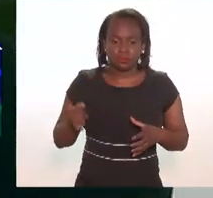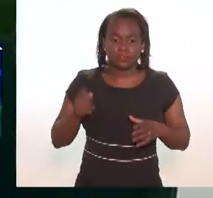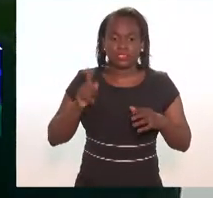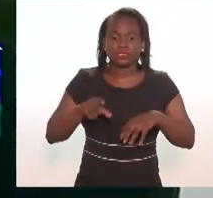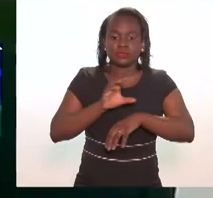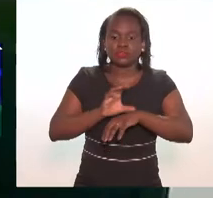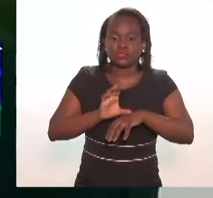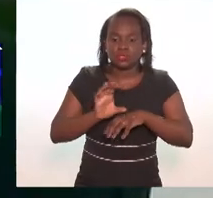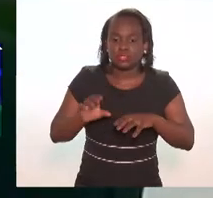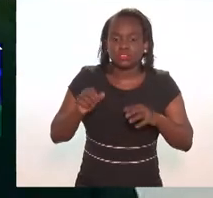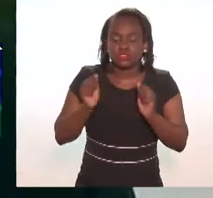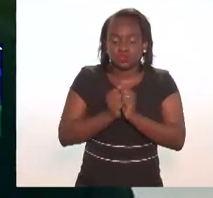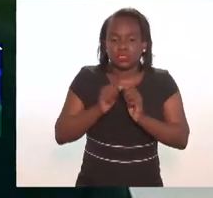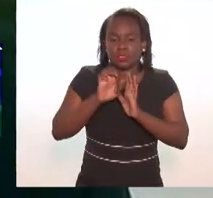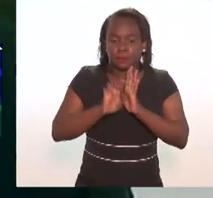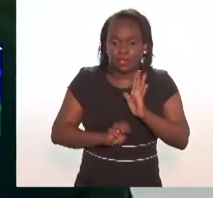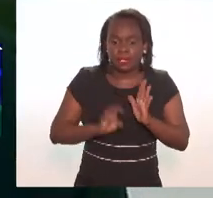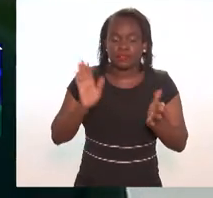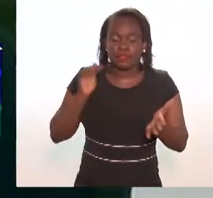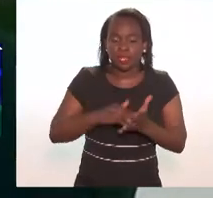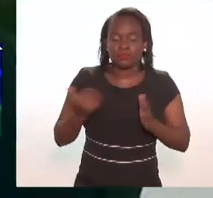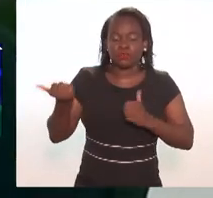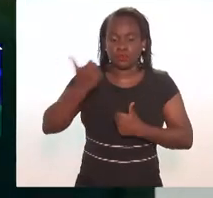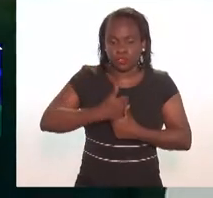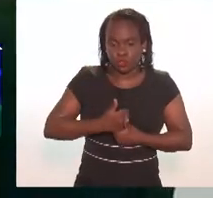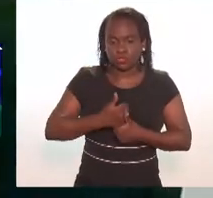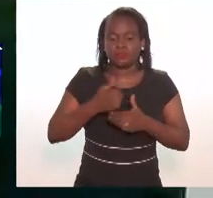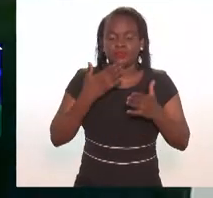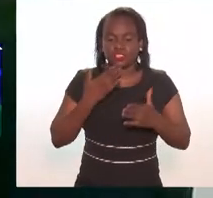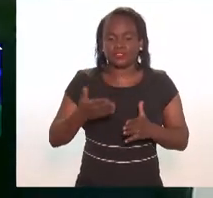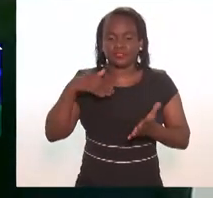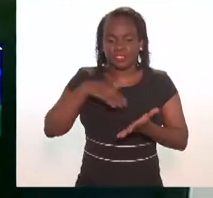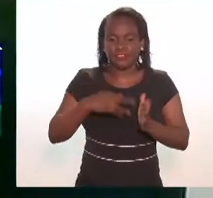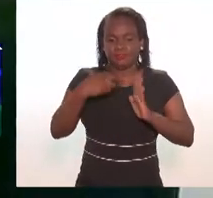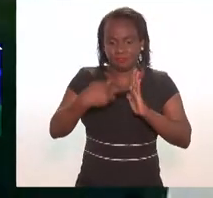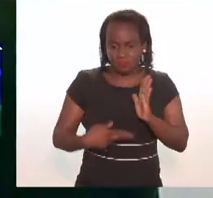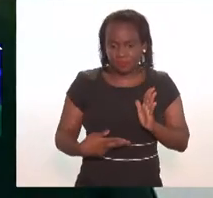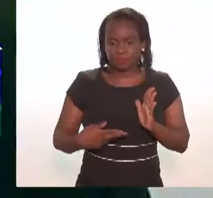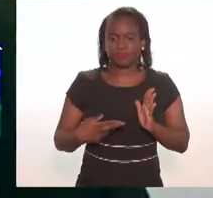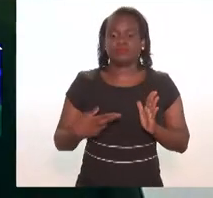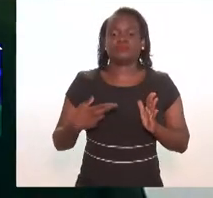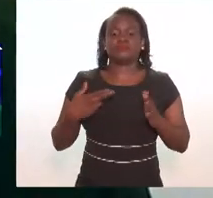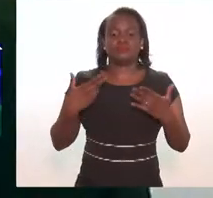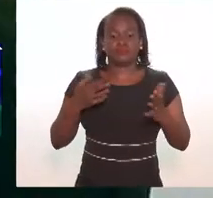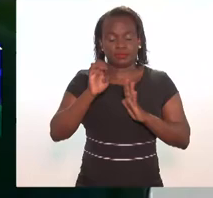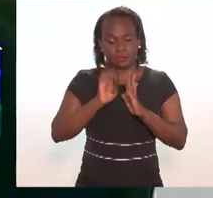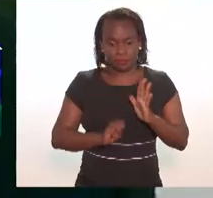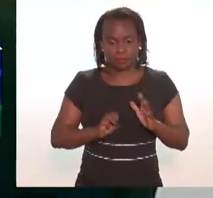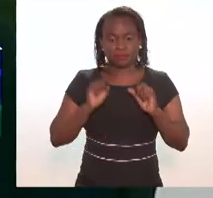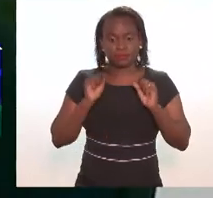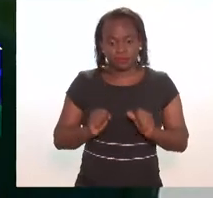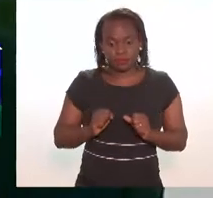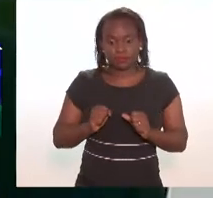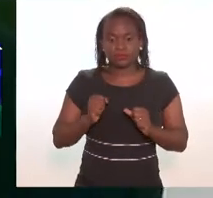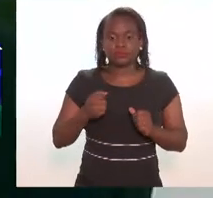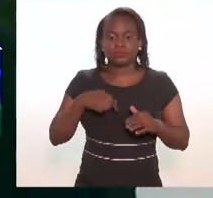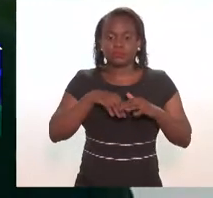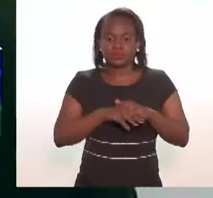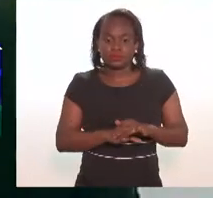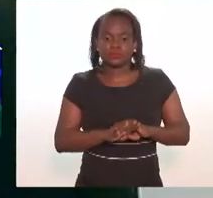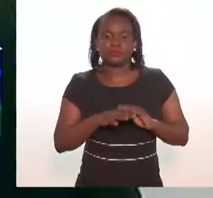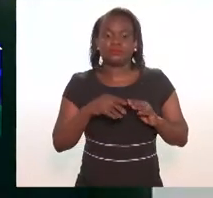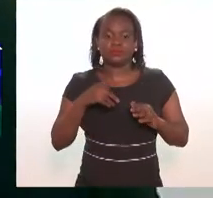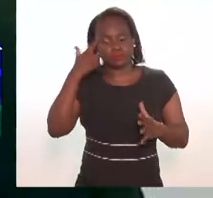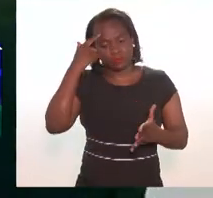constitucionalidade com emendas, concluindo por substitutivo, pedindo forma final de redação, que as emendas poderiam ser acomodadas no